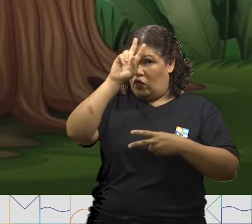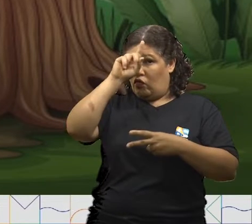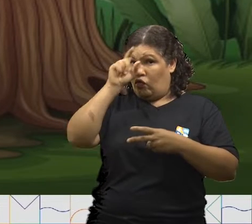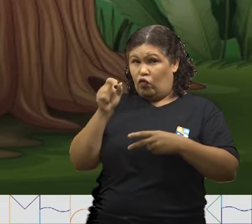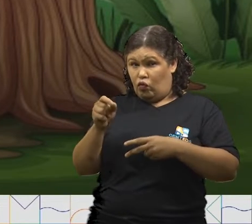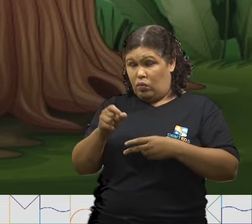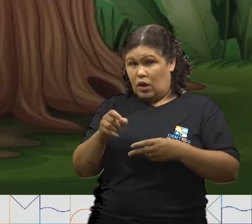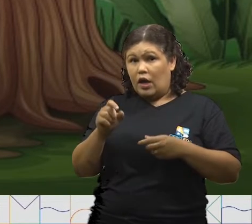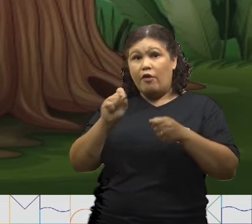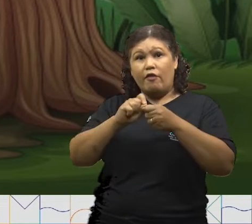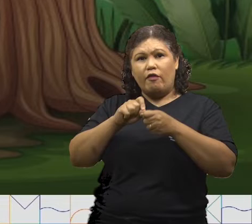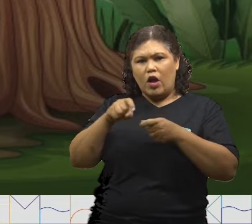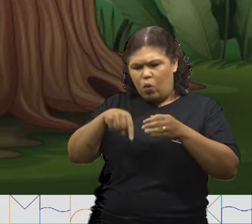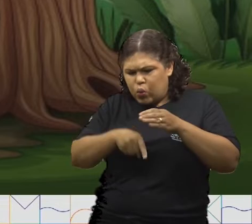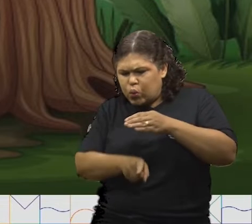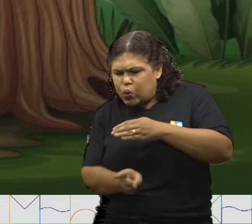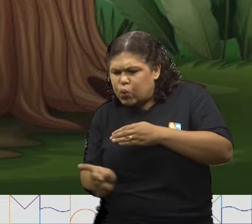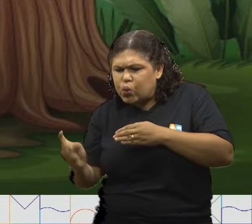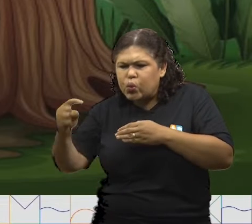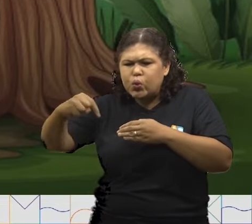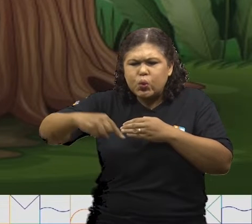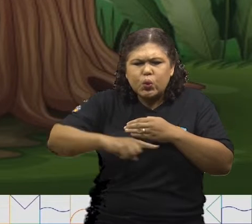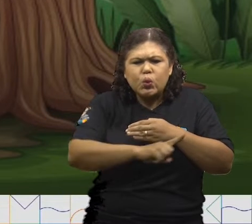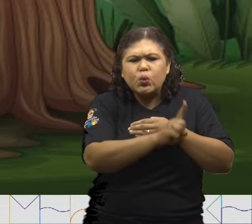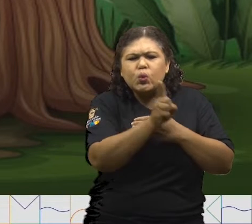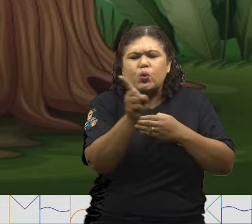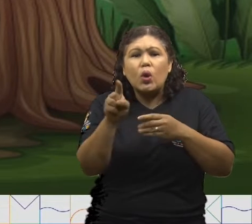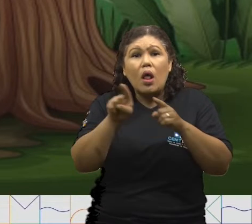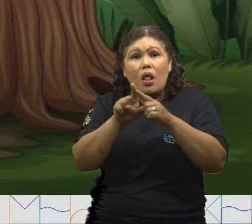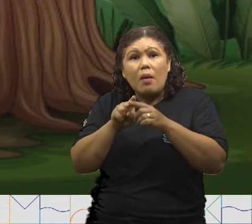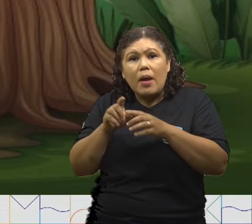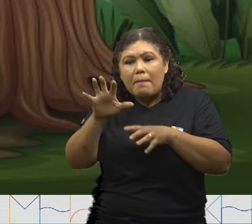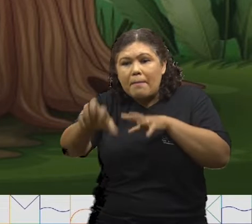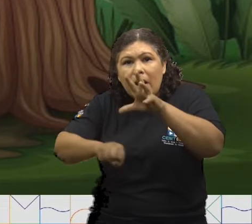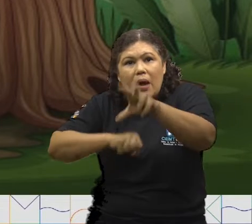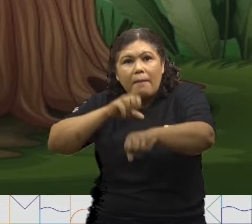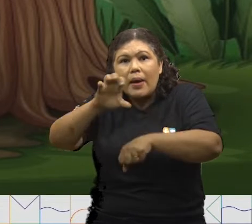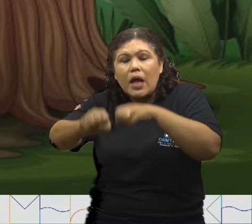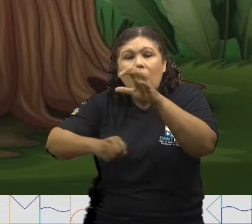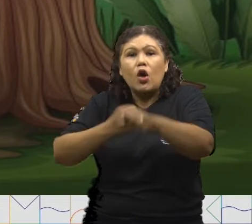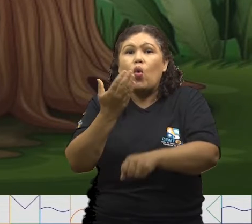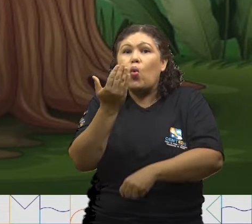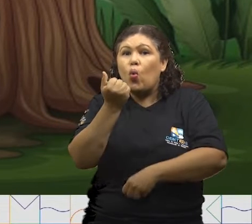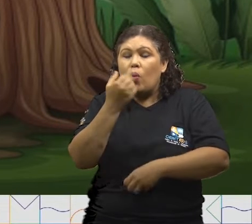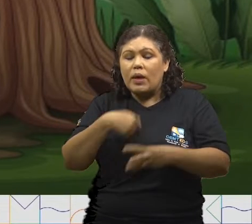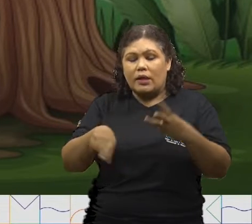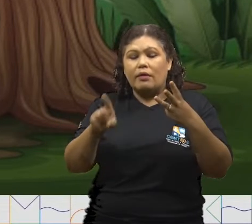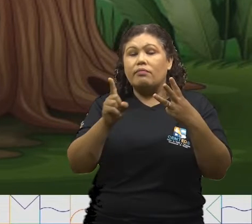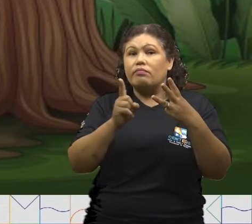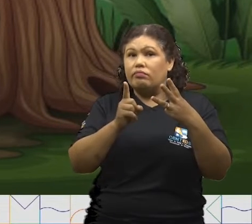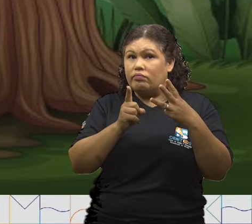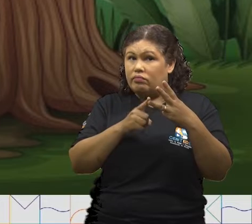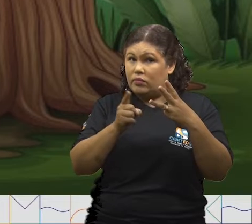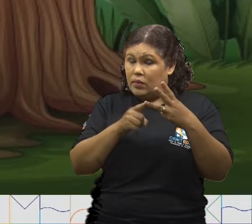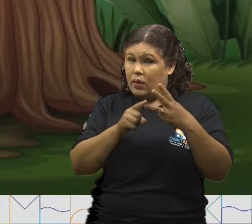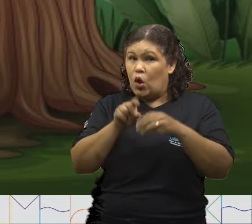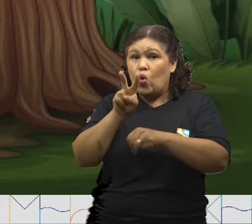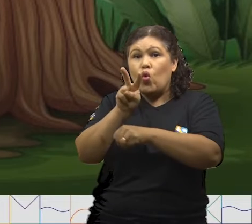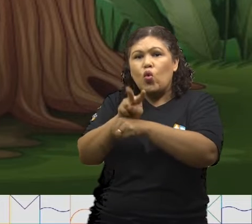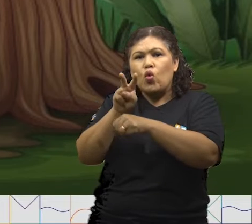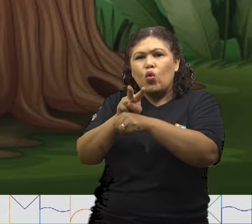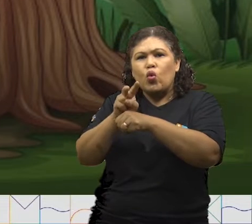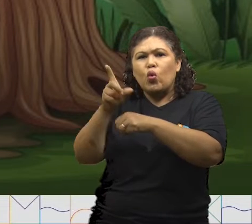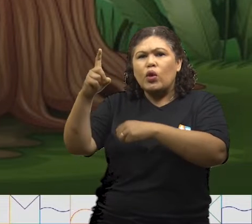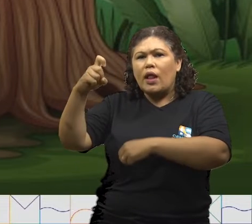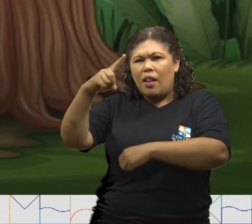os túneis do formigueiro e buscam alimentos, e as responsáveis pelos